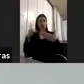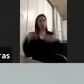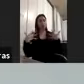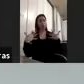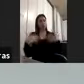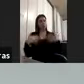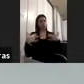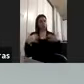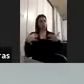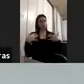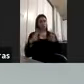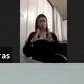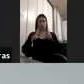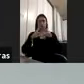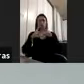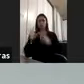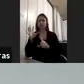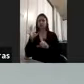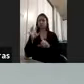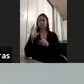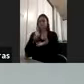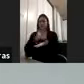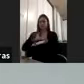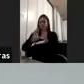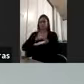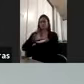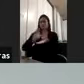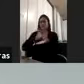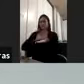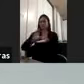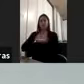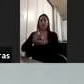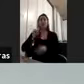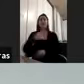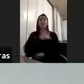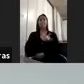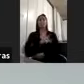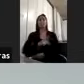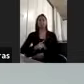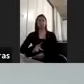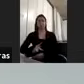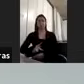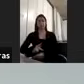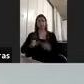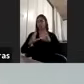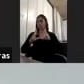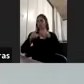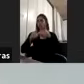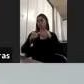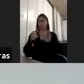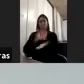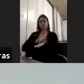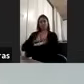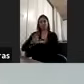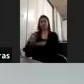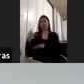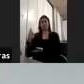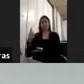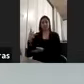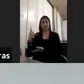Todos os investimentos ali são investimentos públicos. Além disso, nós temos um regime